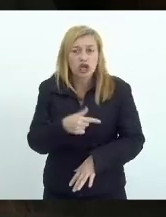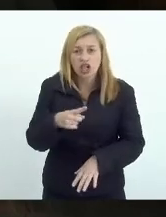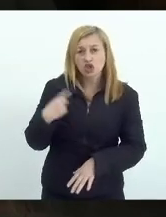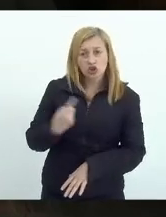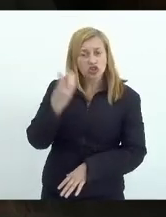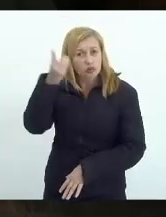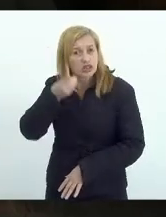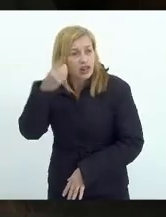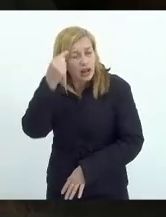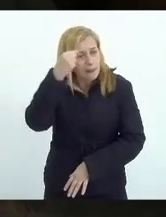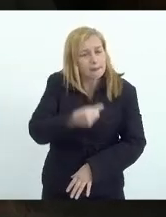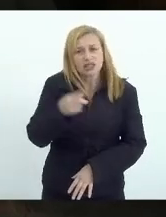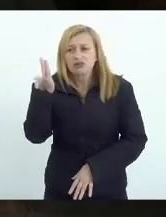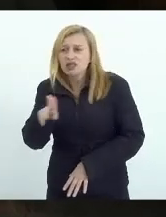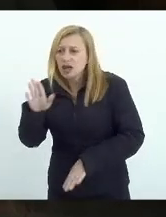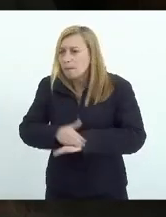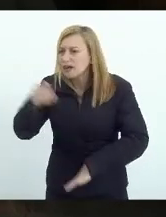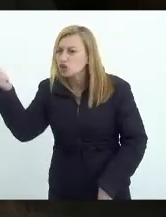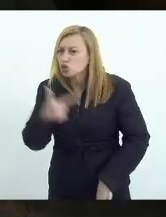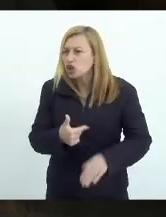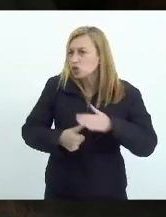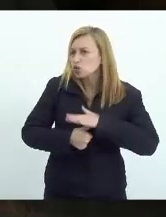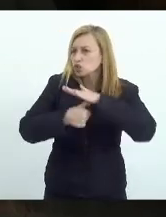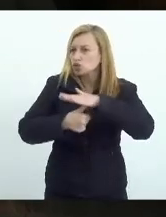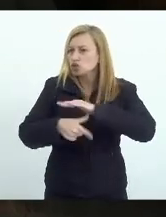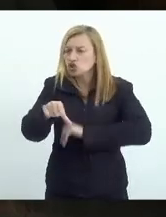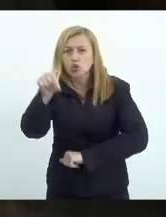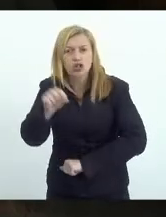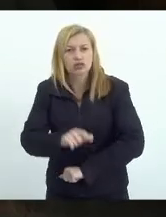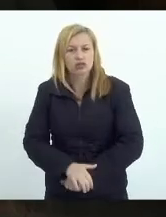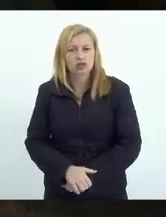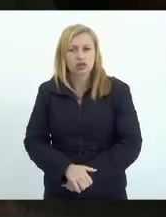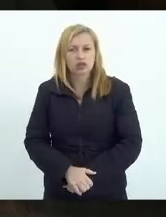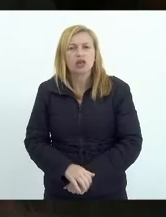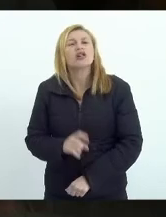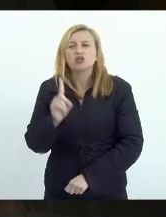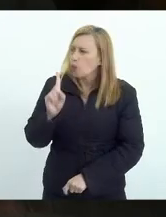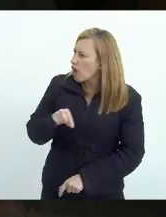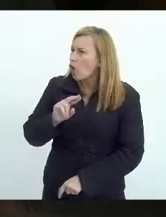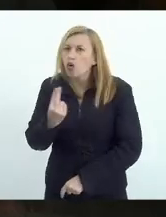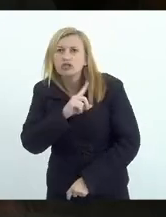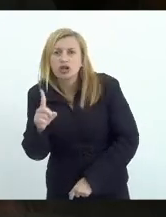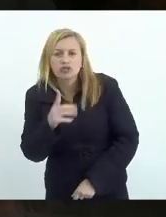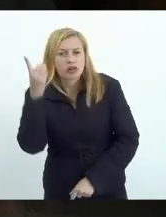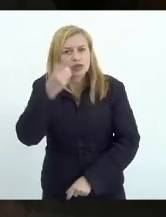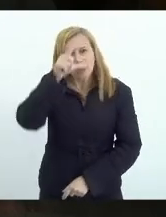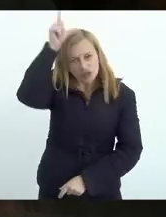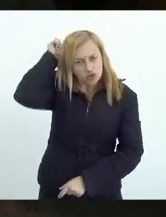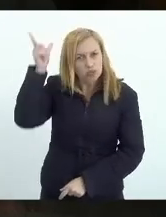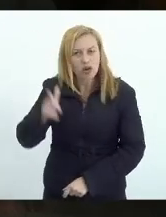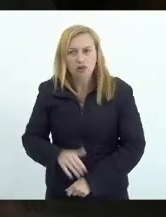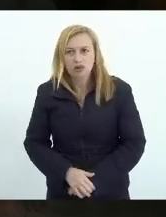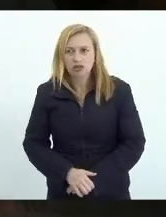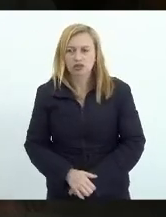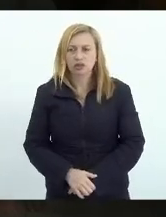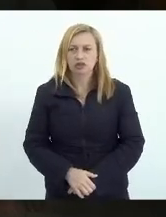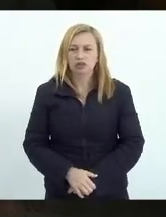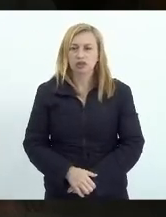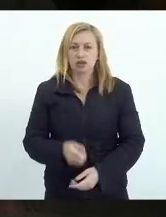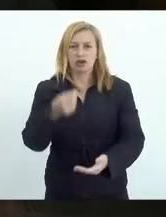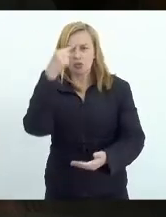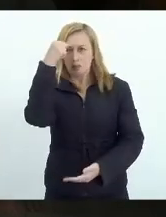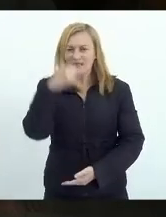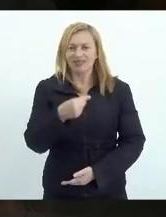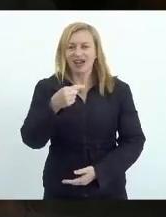eles mandam nas universidades mais que os reitores eleitos. Isso não é ou não é, deputado Luiz Paulo, uma reedição em território